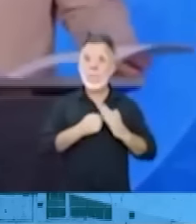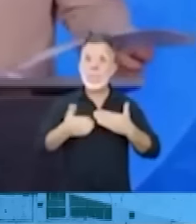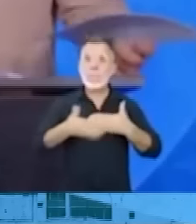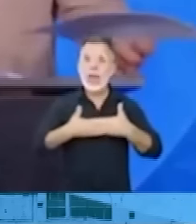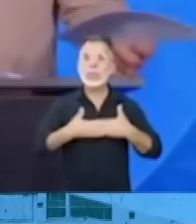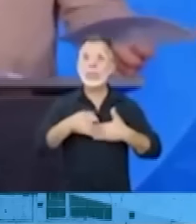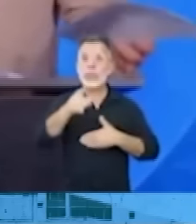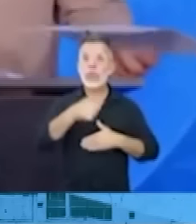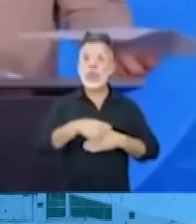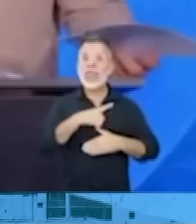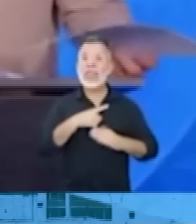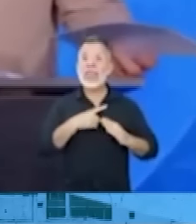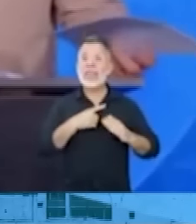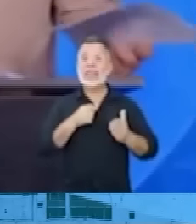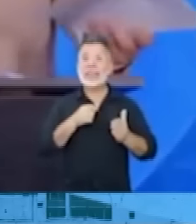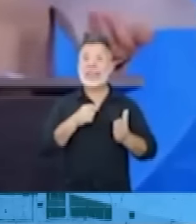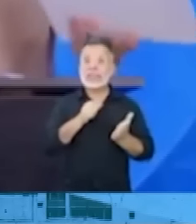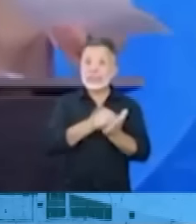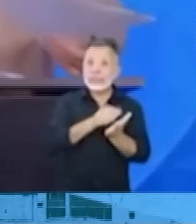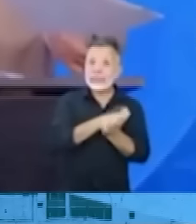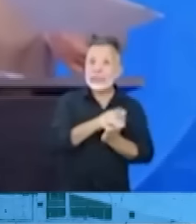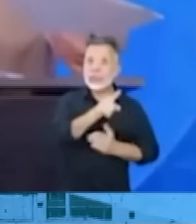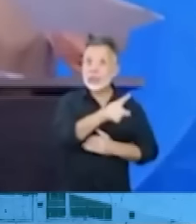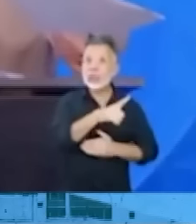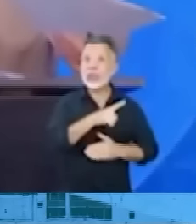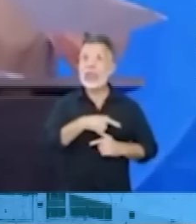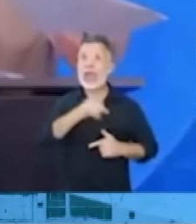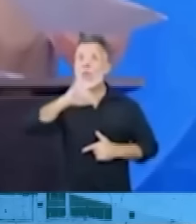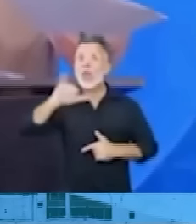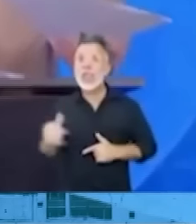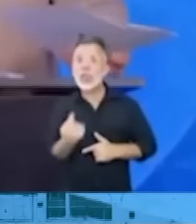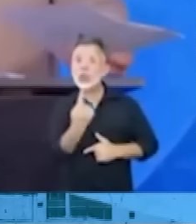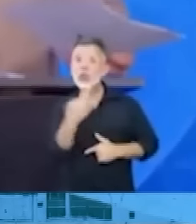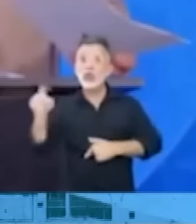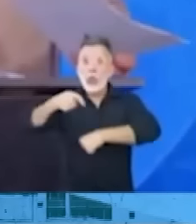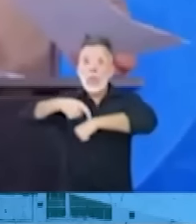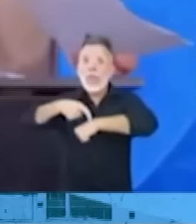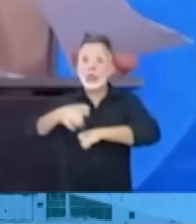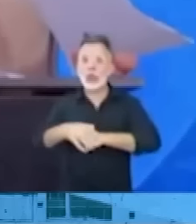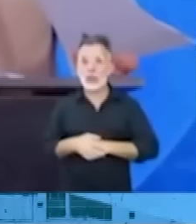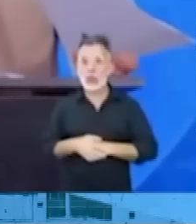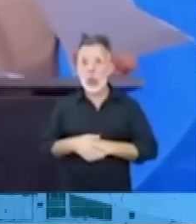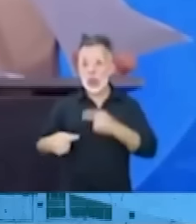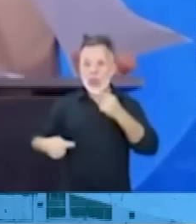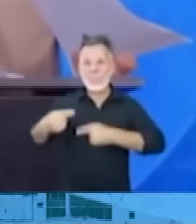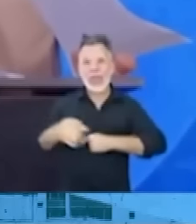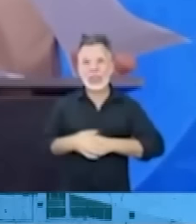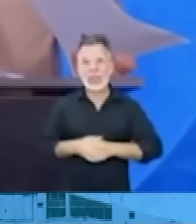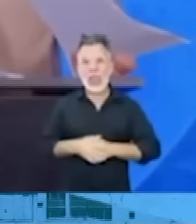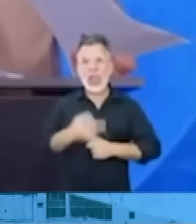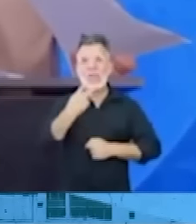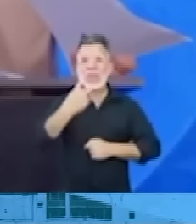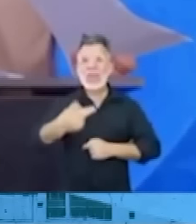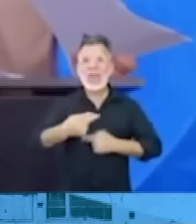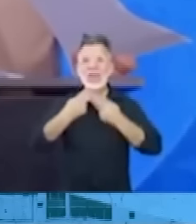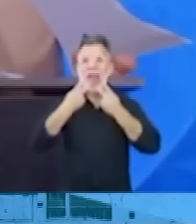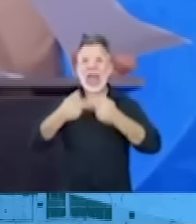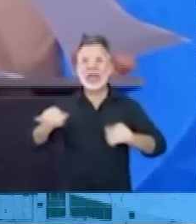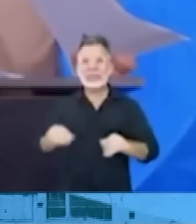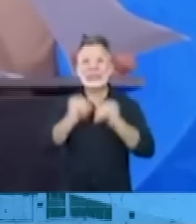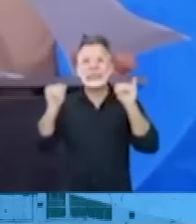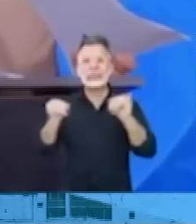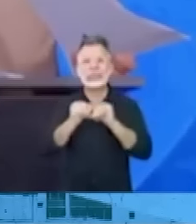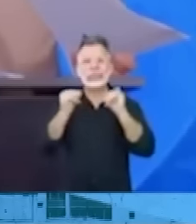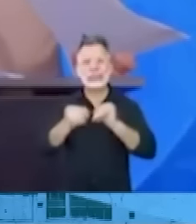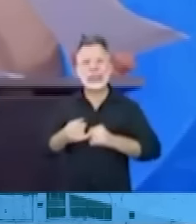Marçal, ele foi... Interrompido no meio da fala. Então, assim, se ele descumpriu alguma das regras, tinha que ser feito